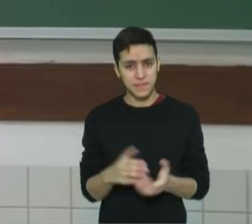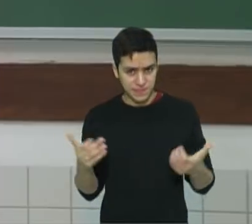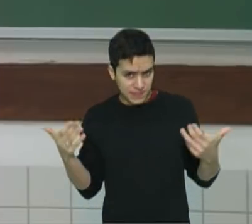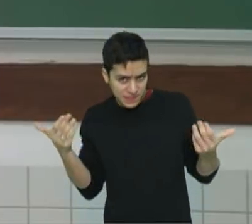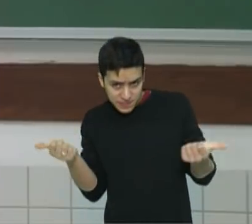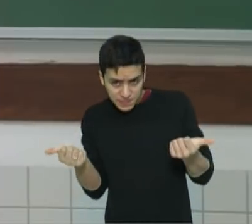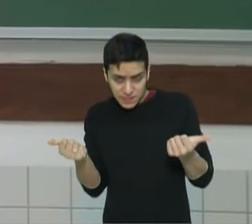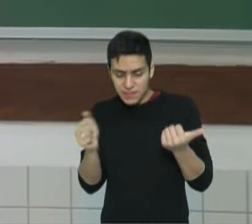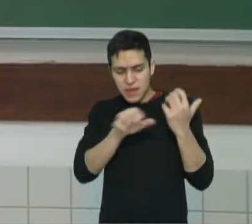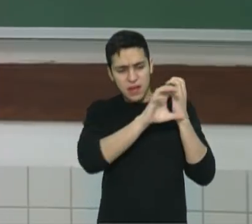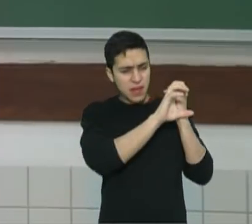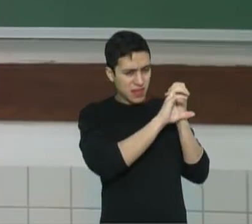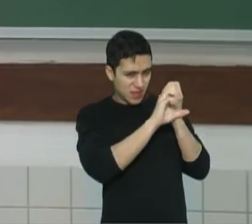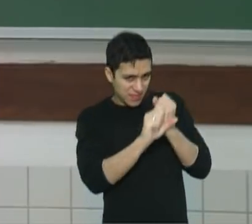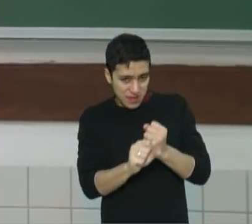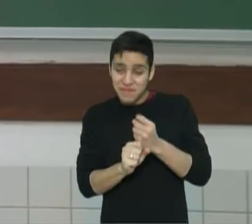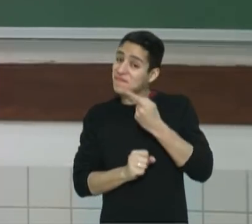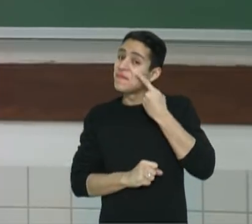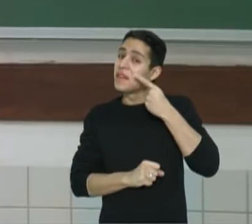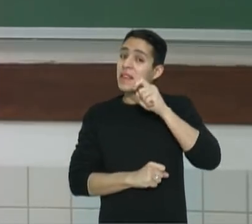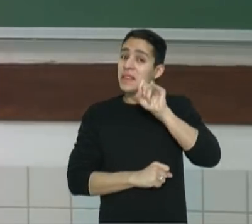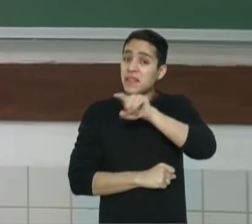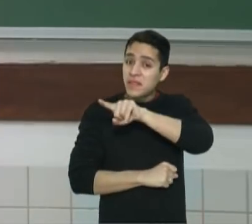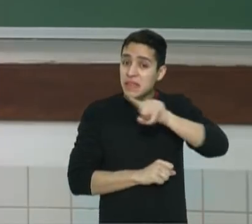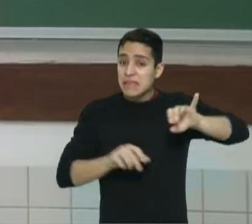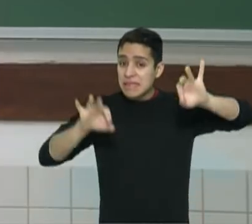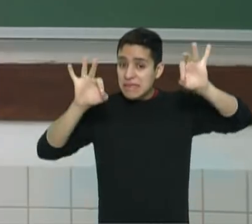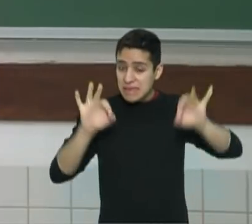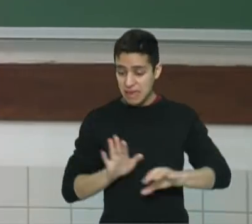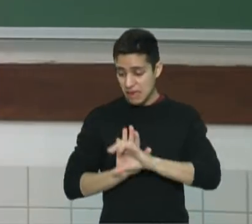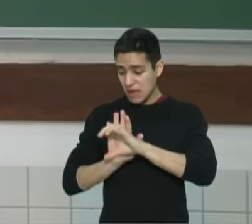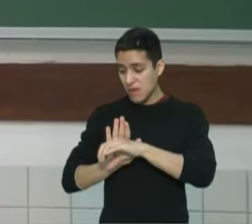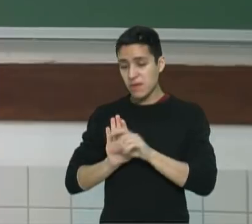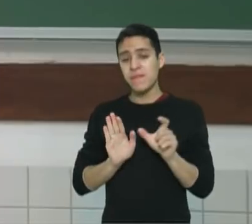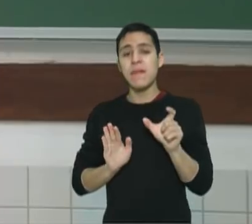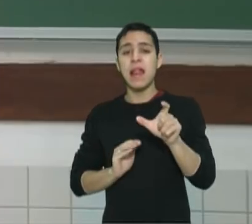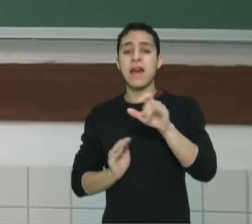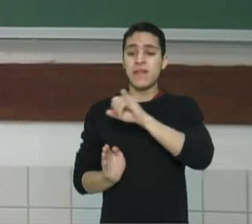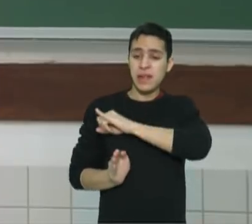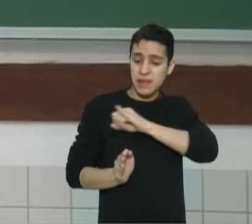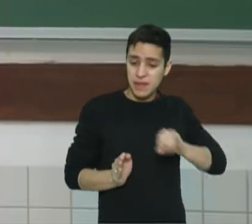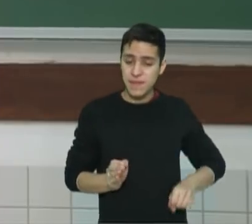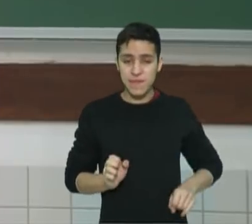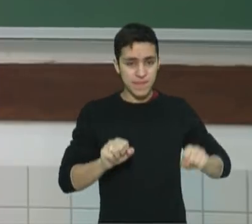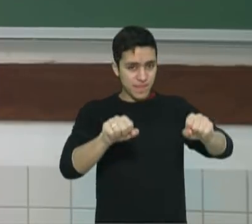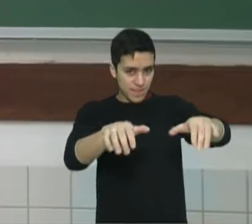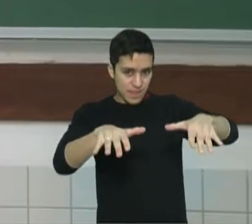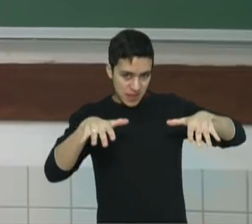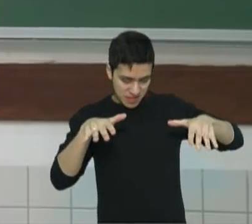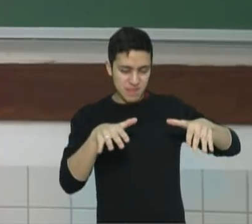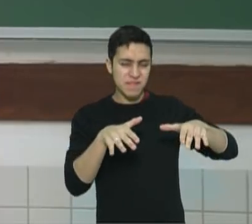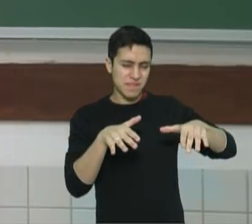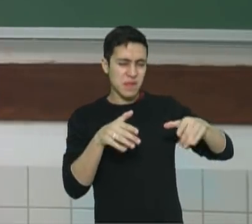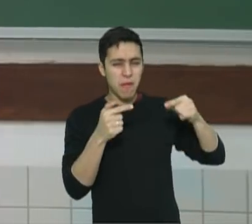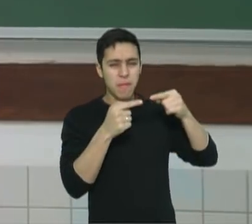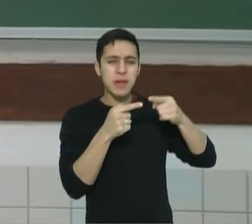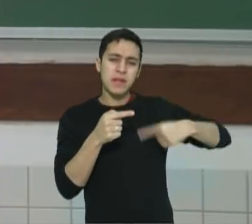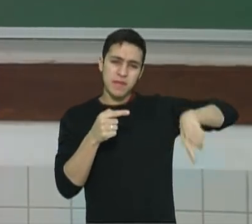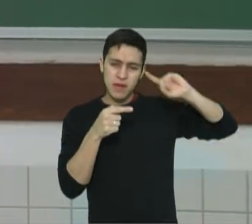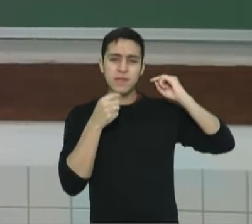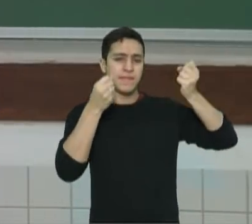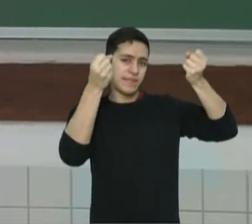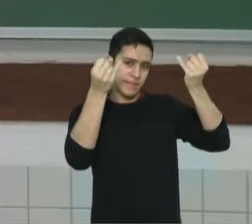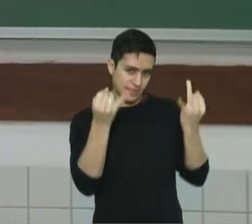Então vamos retomar, ver se vocês conceituaram adequadamente a palavra imperialista de acordo com o que nós exemplificamos.